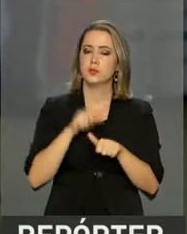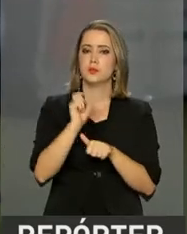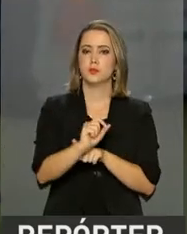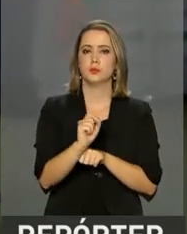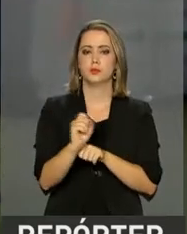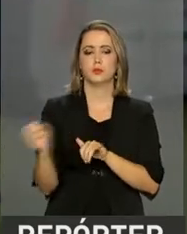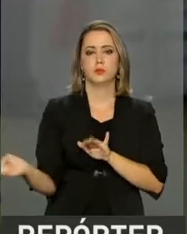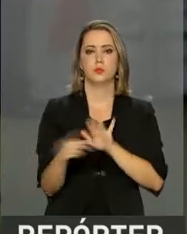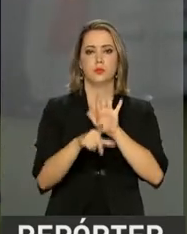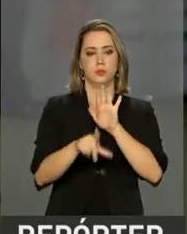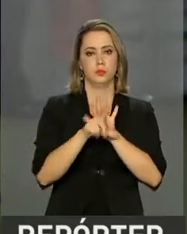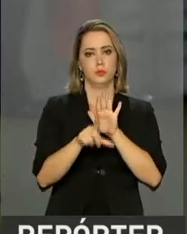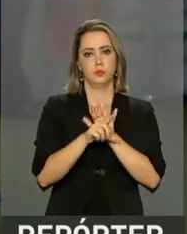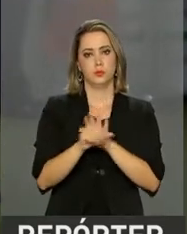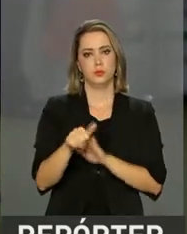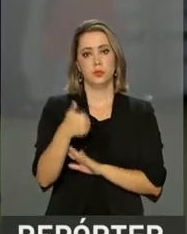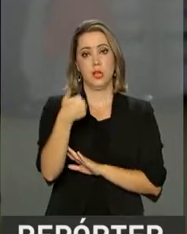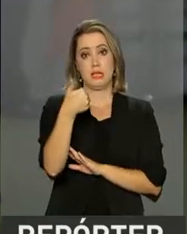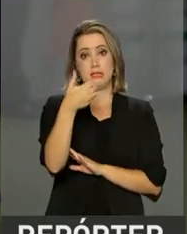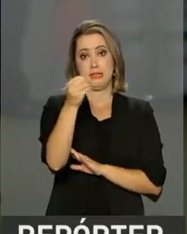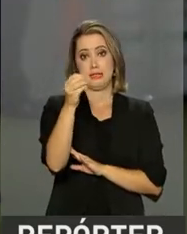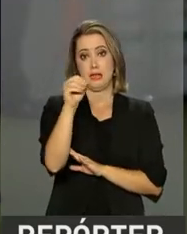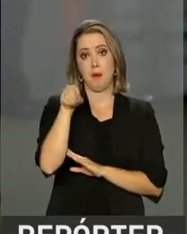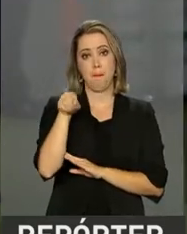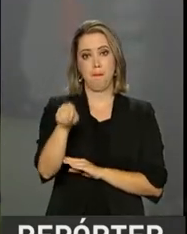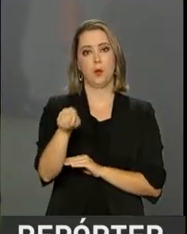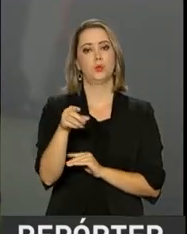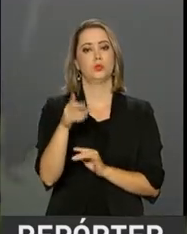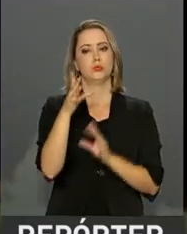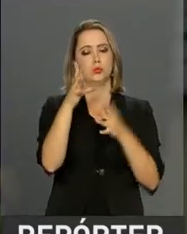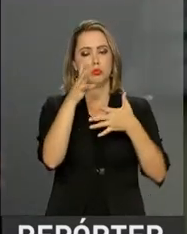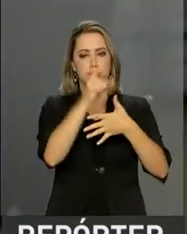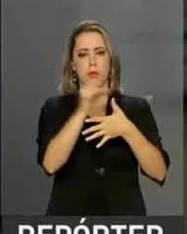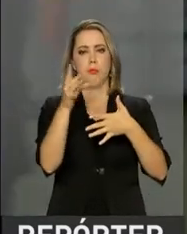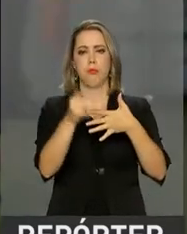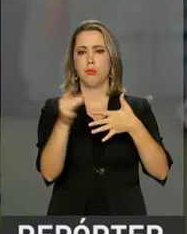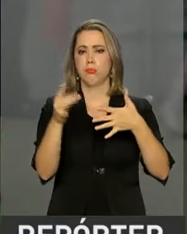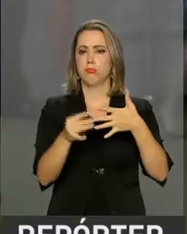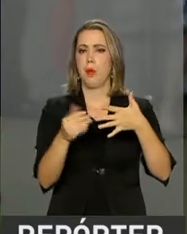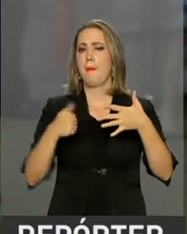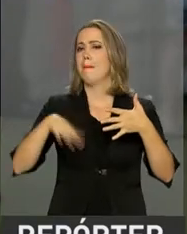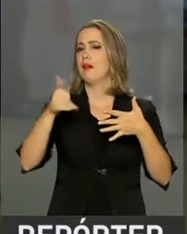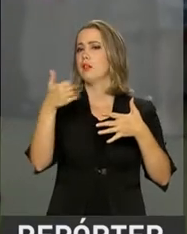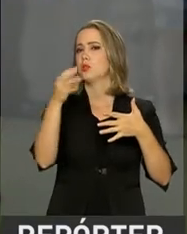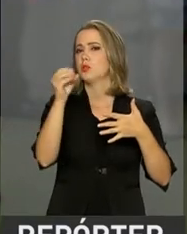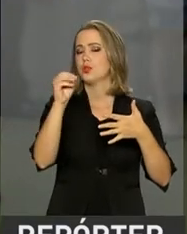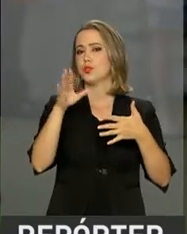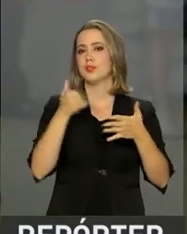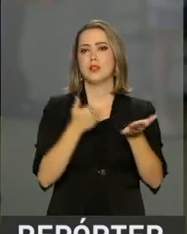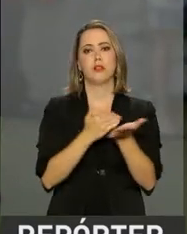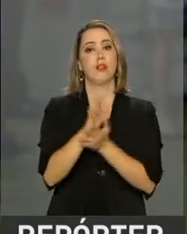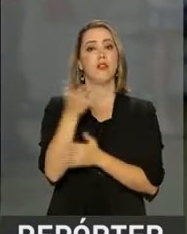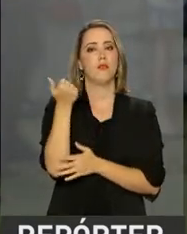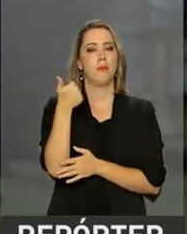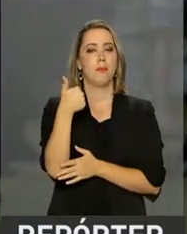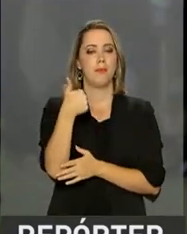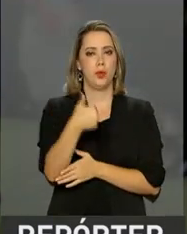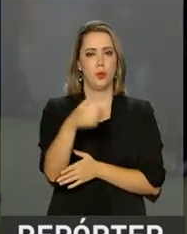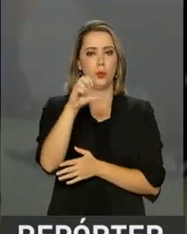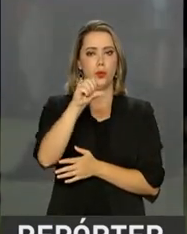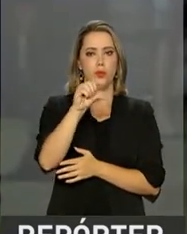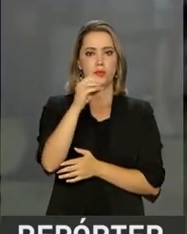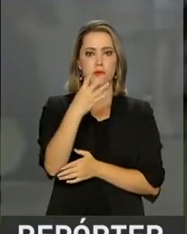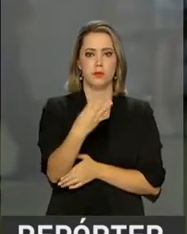mais de 100 pontos da consolidação das leis trabalhistas que é de 1943 por